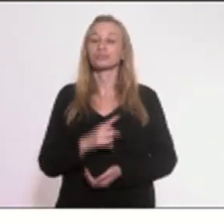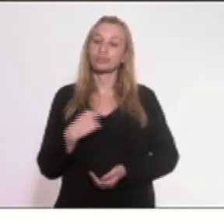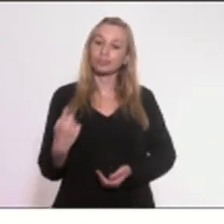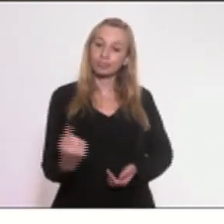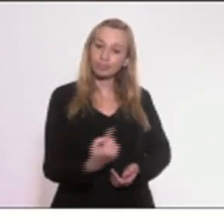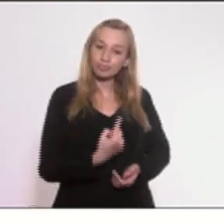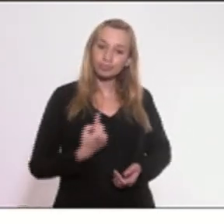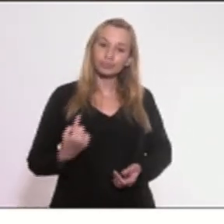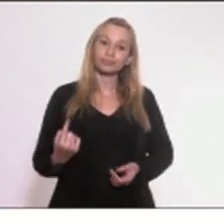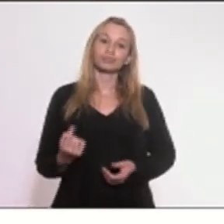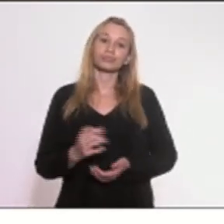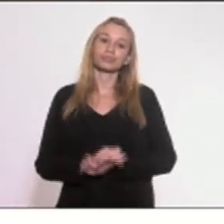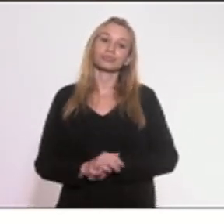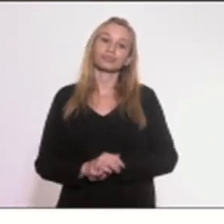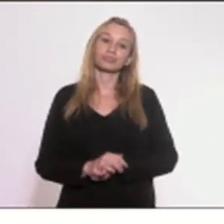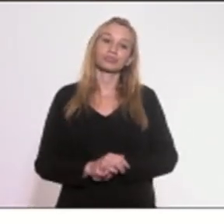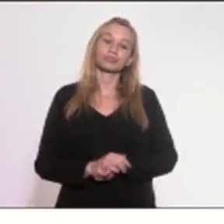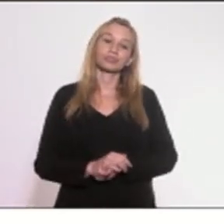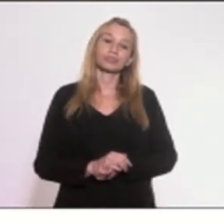região atraia